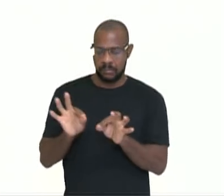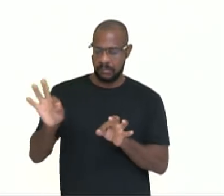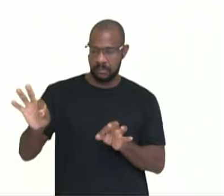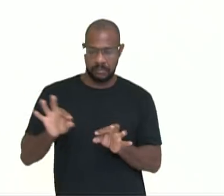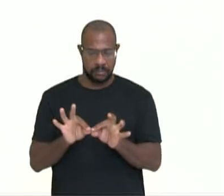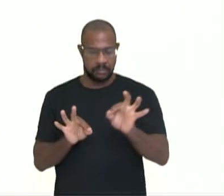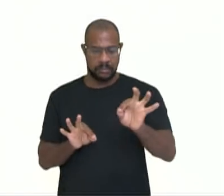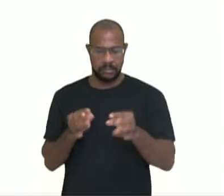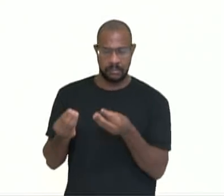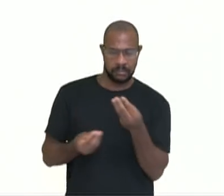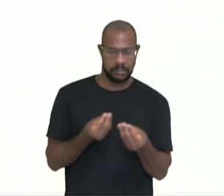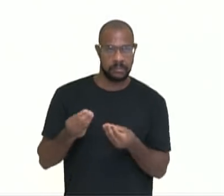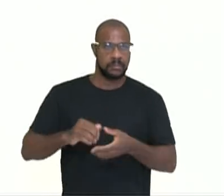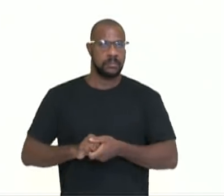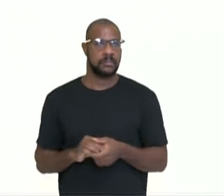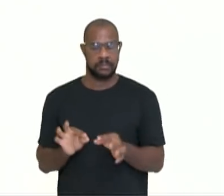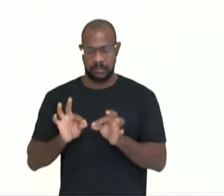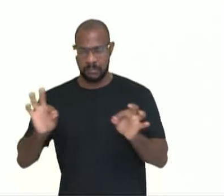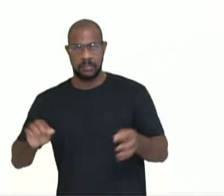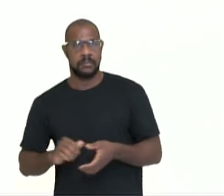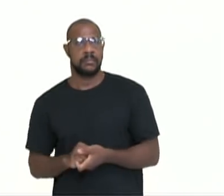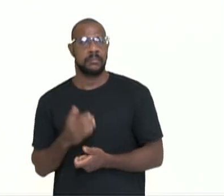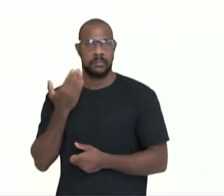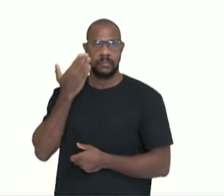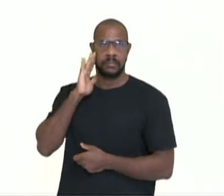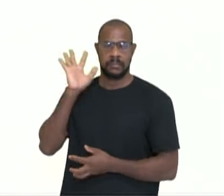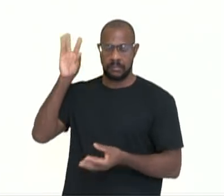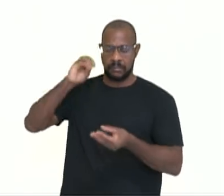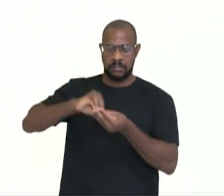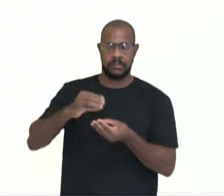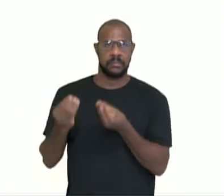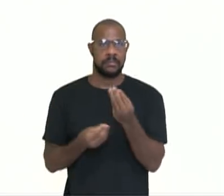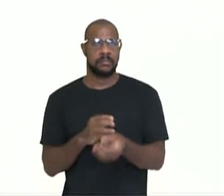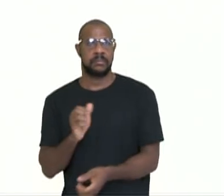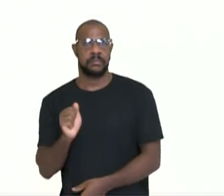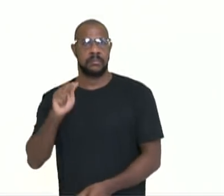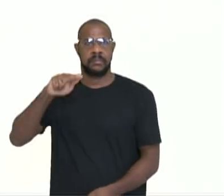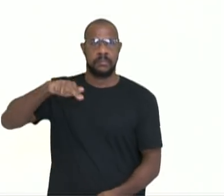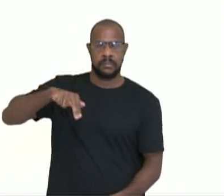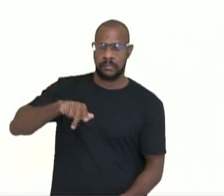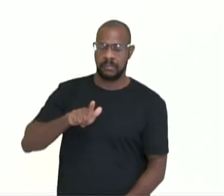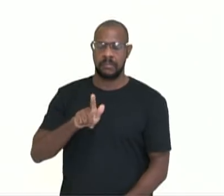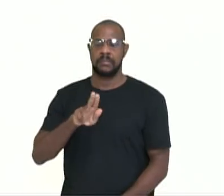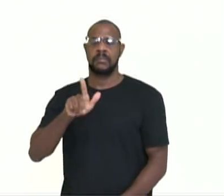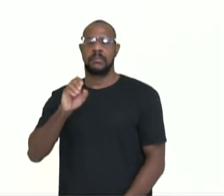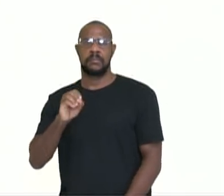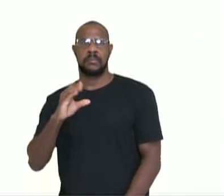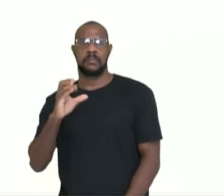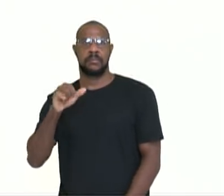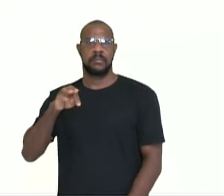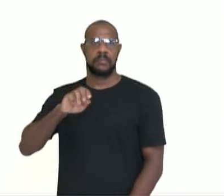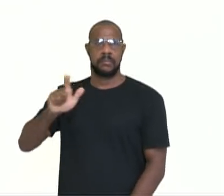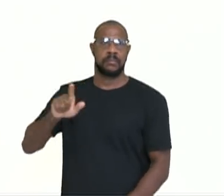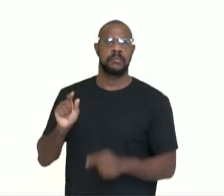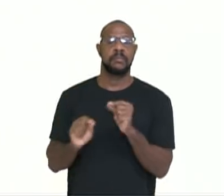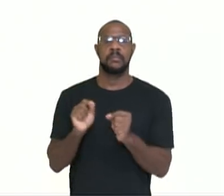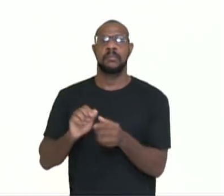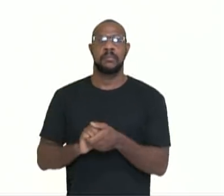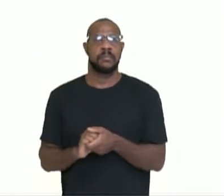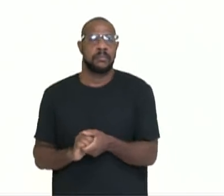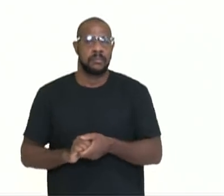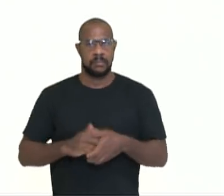neste vídeo. Então vamos entender um pouquinho a respeito de ângulo central. Então o ângulo é a medida que tem de